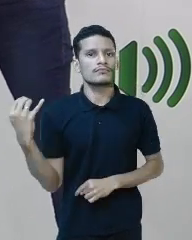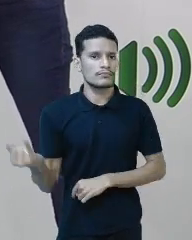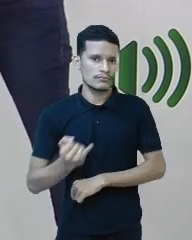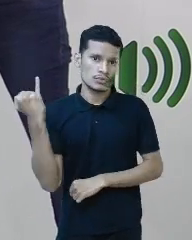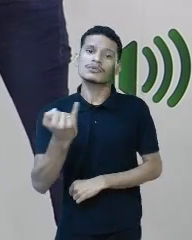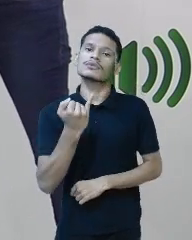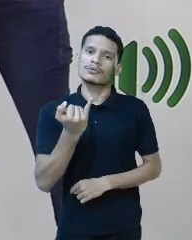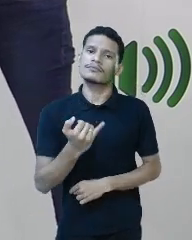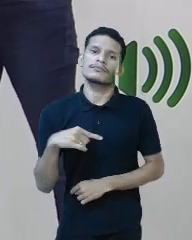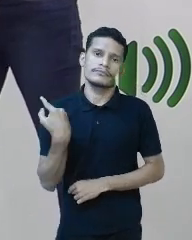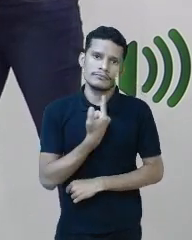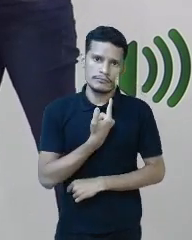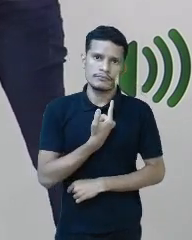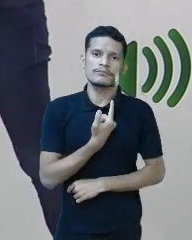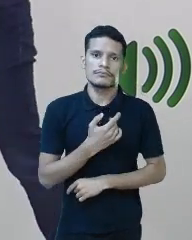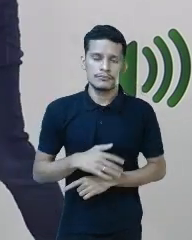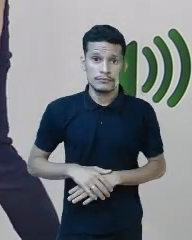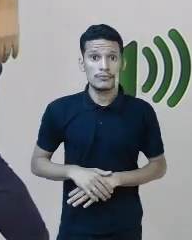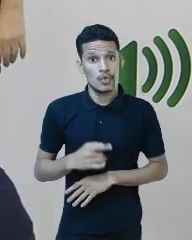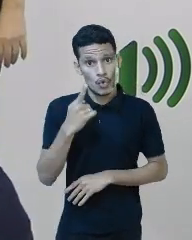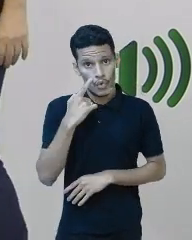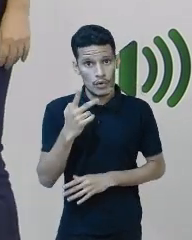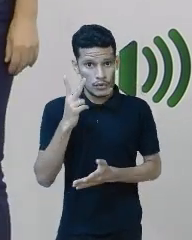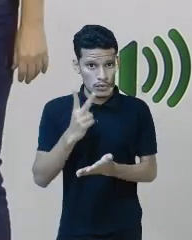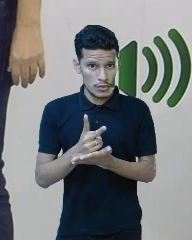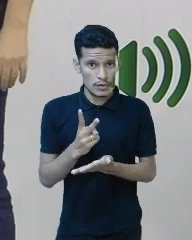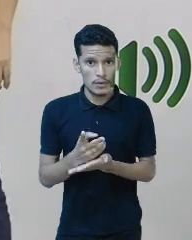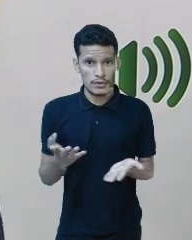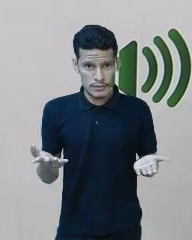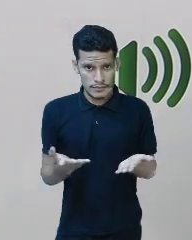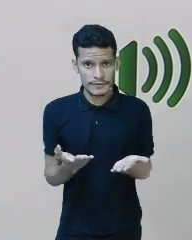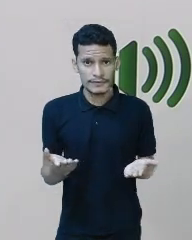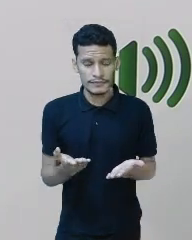importância para a gente, tá? Vamos seguir aqui, ó.